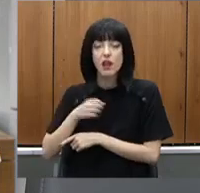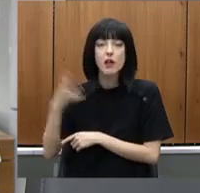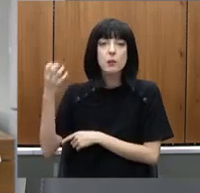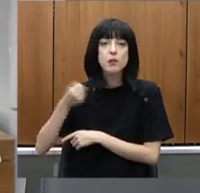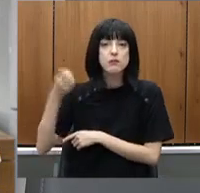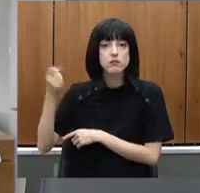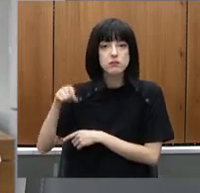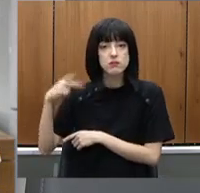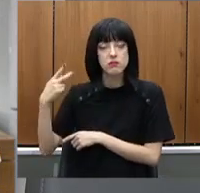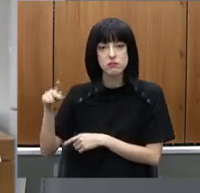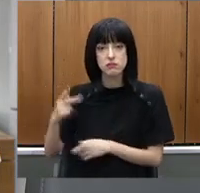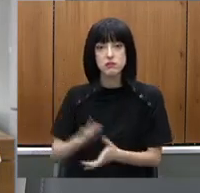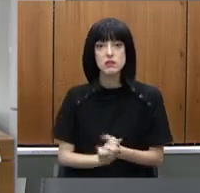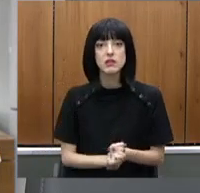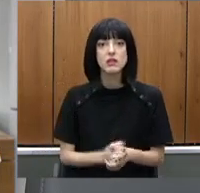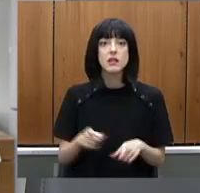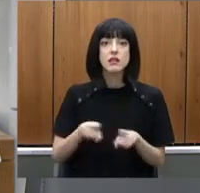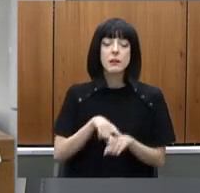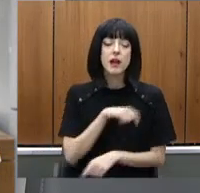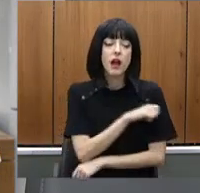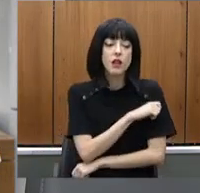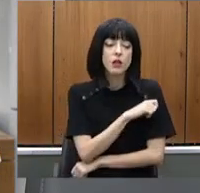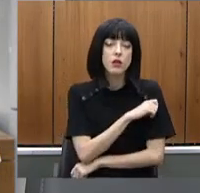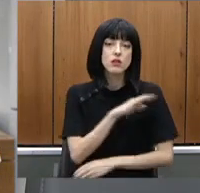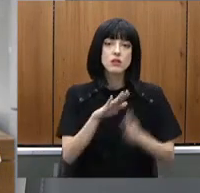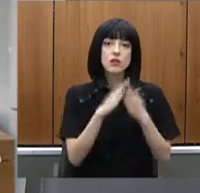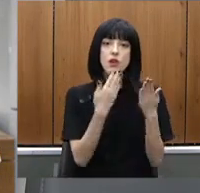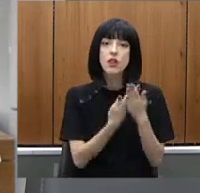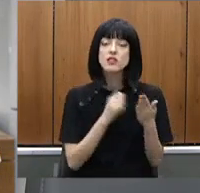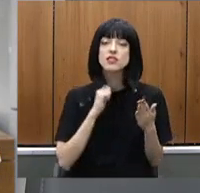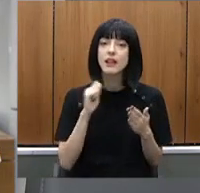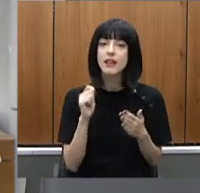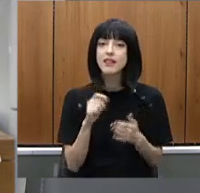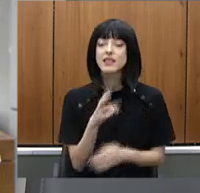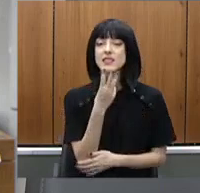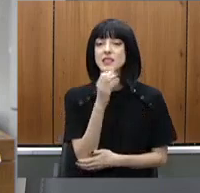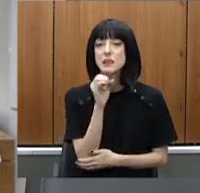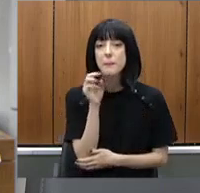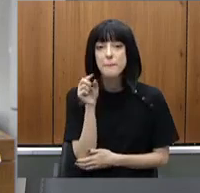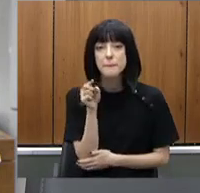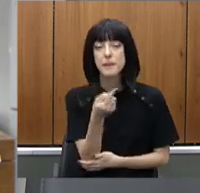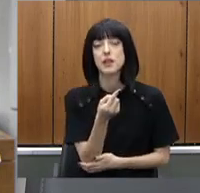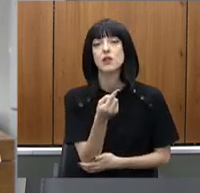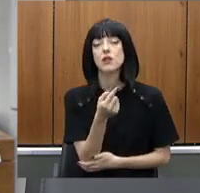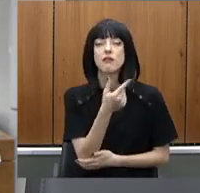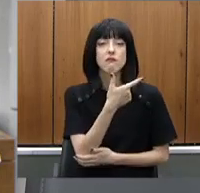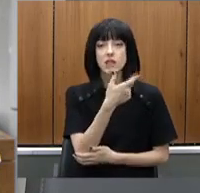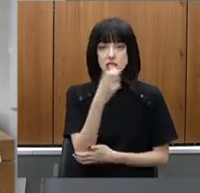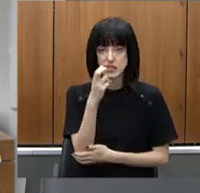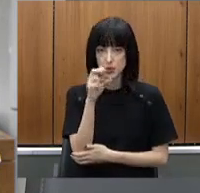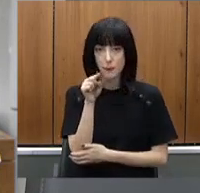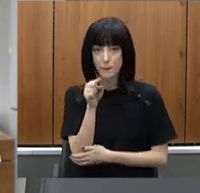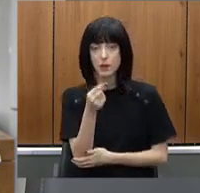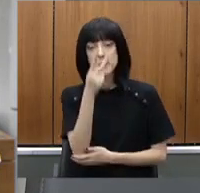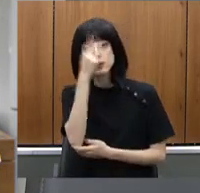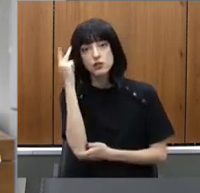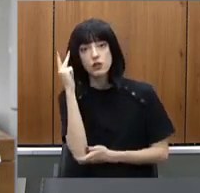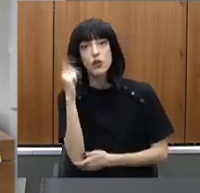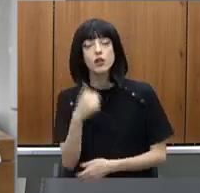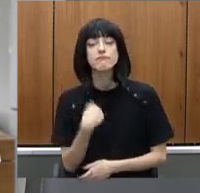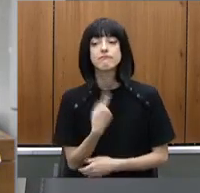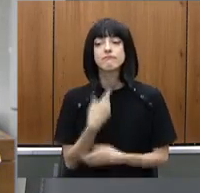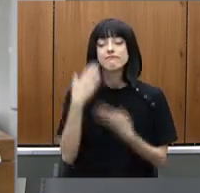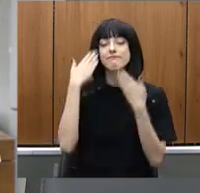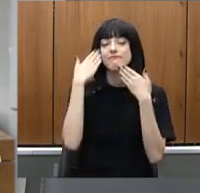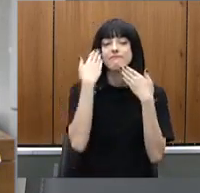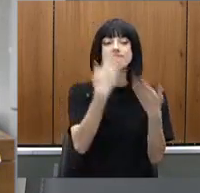nossos colégios Tiradentes que são 30 mil 25 mil pessoas né a gente queria agradecer quando o